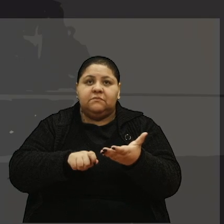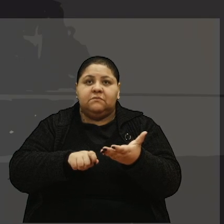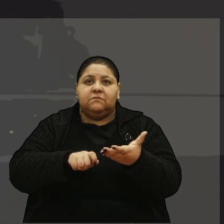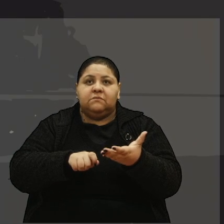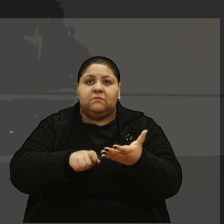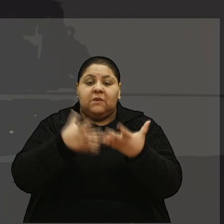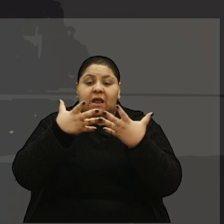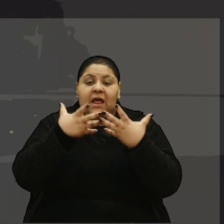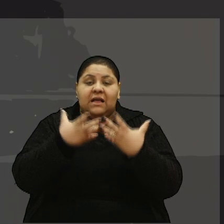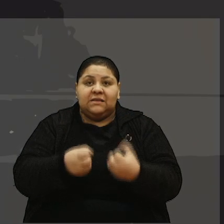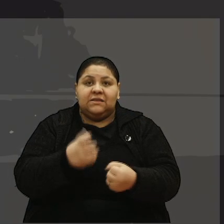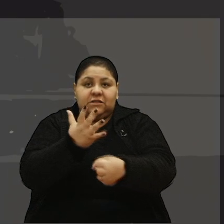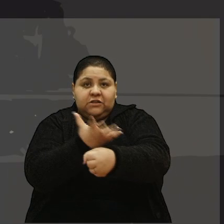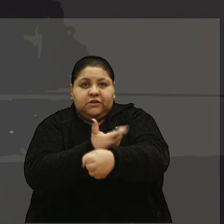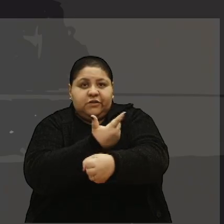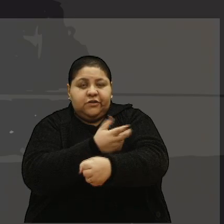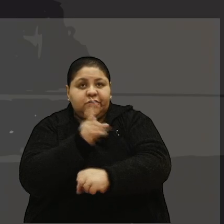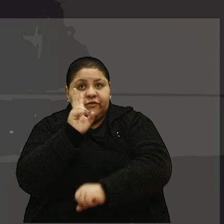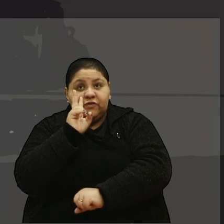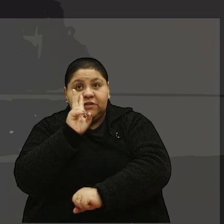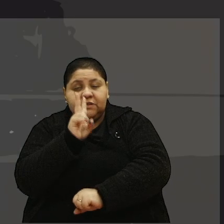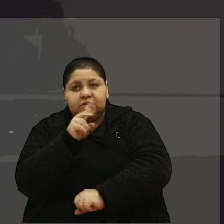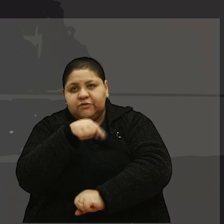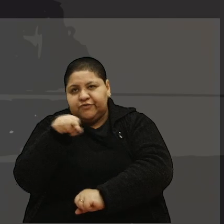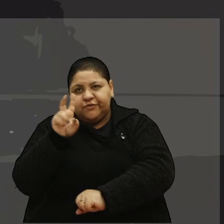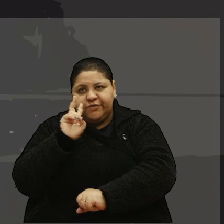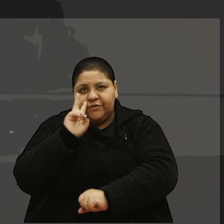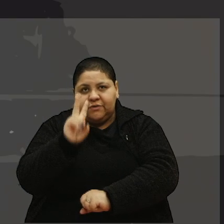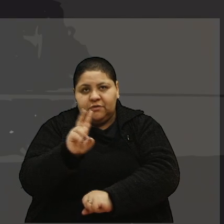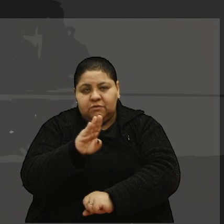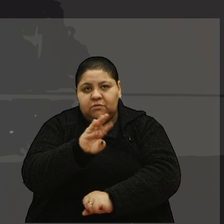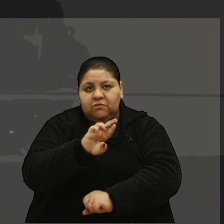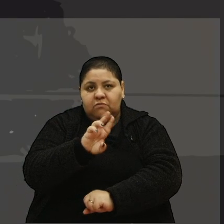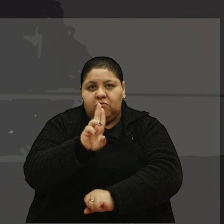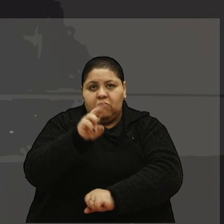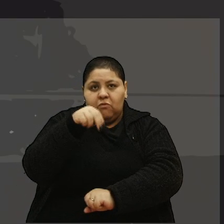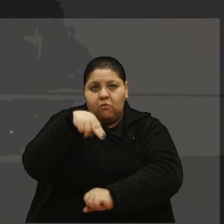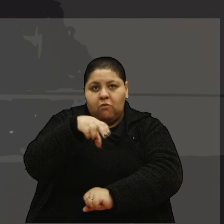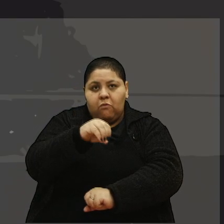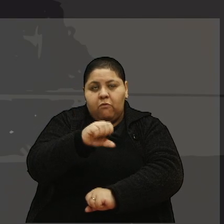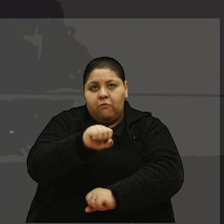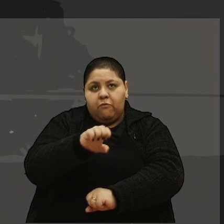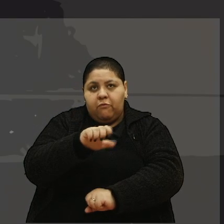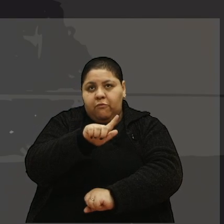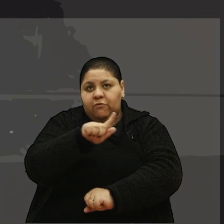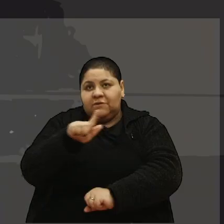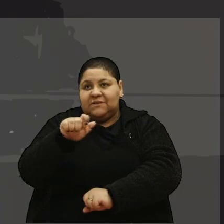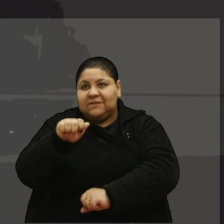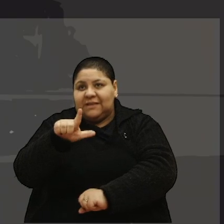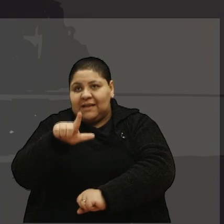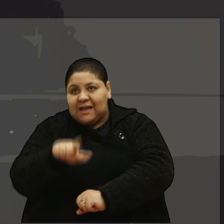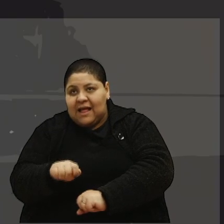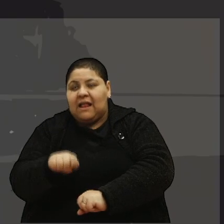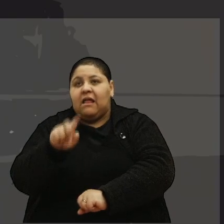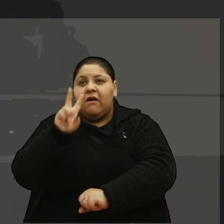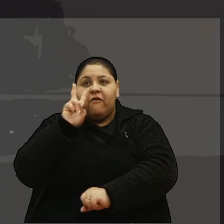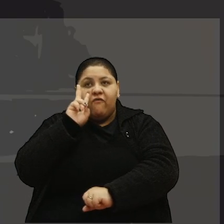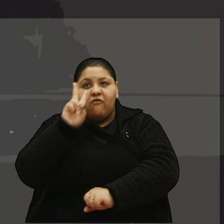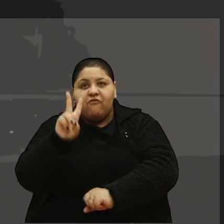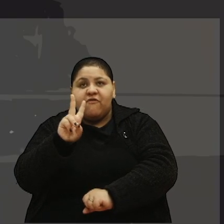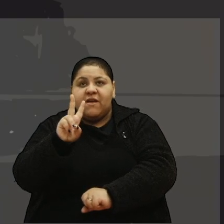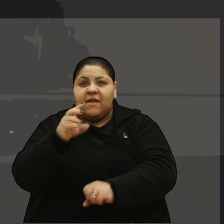adoção de canteiro. Se vocês passar hoje na Bruno Segala, vocês vão ver várias e várias empresas, né, que adotaram esses